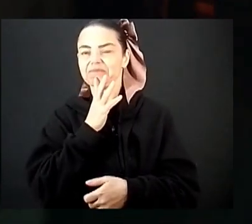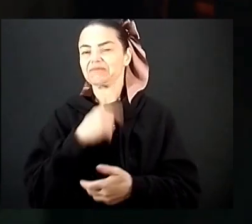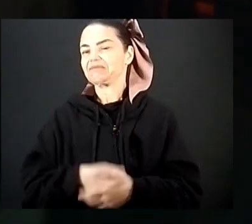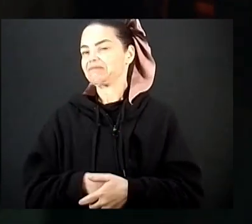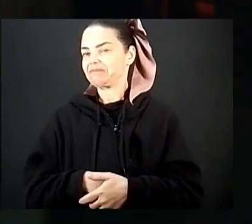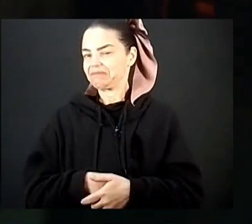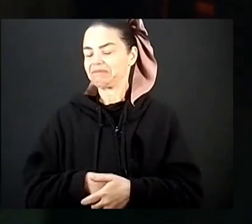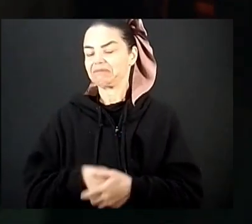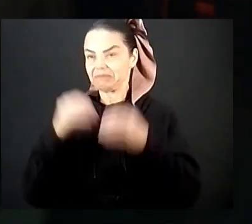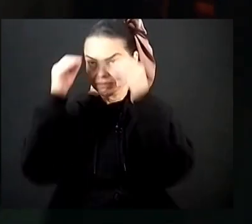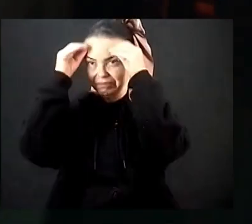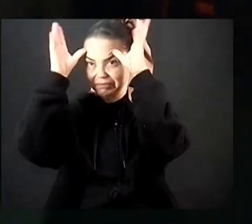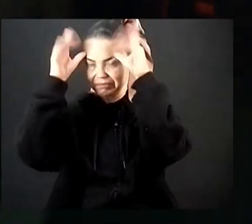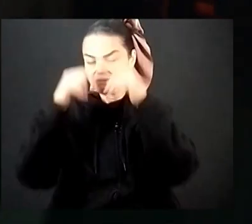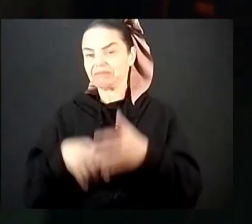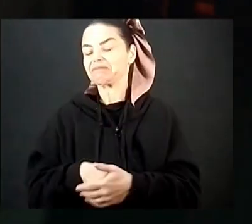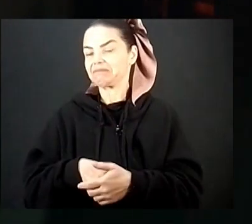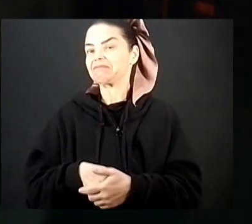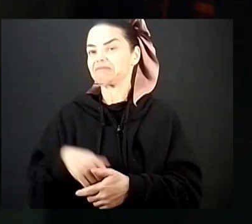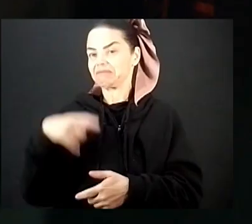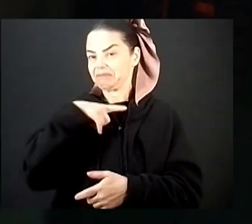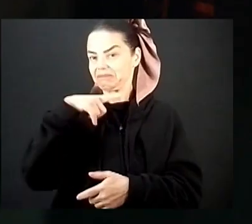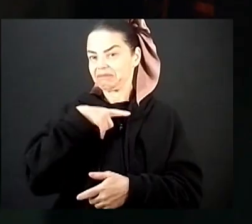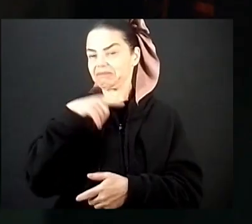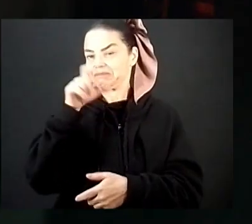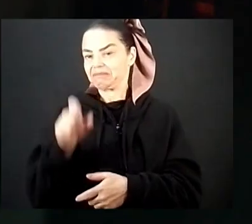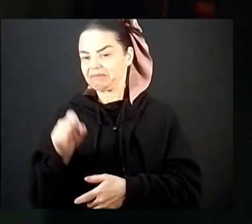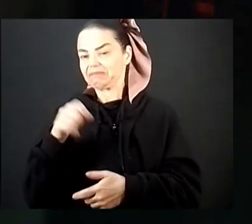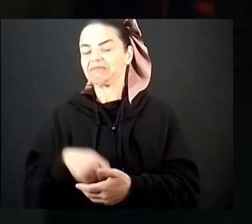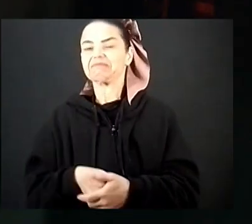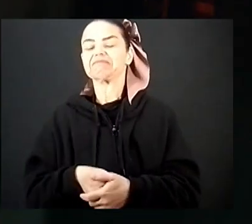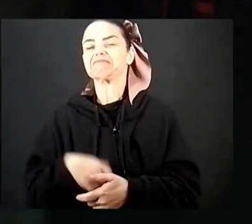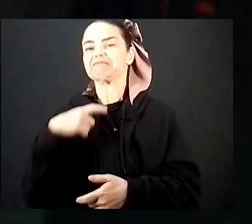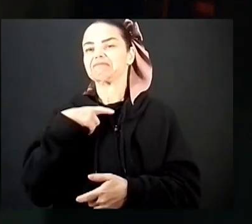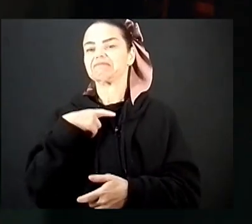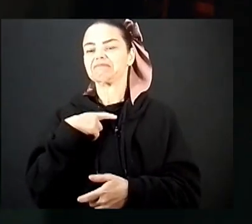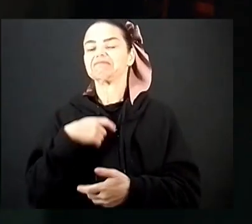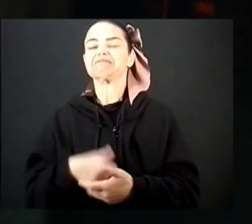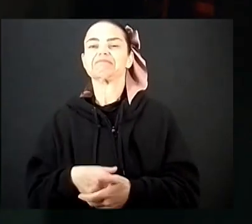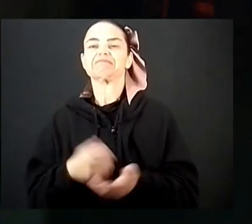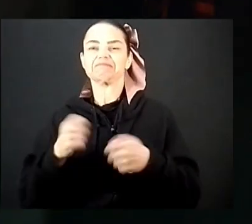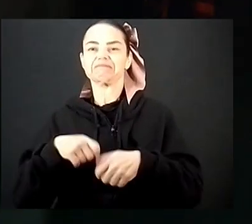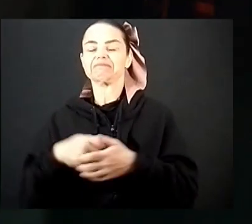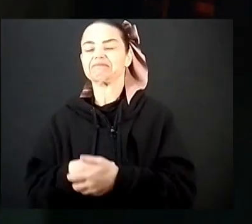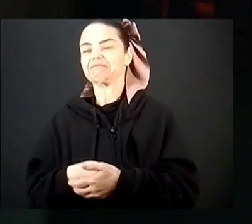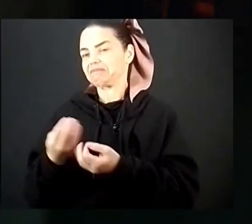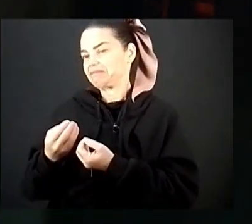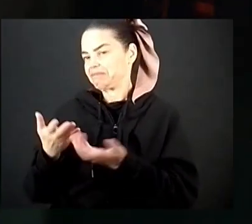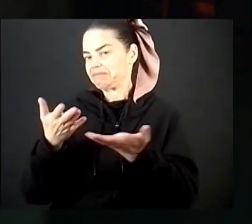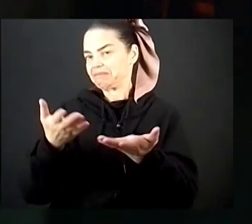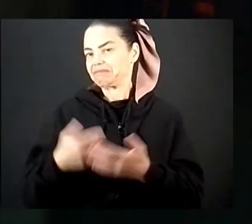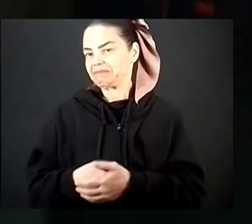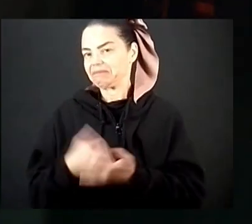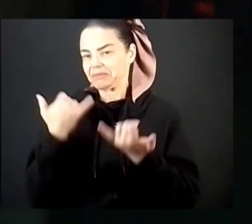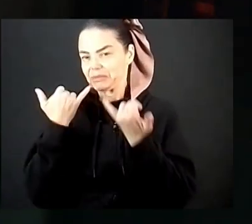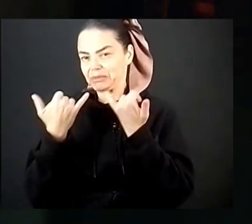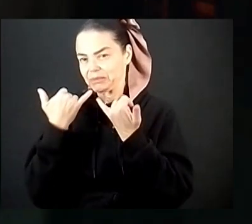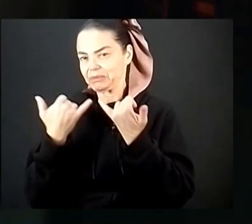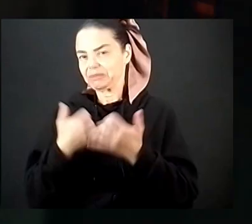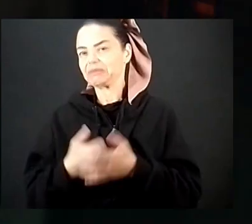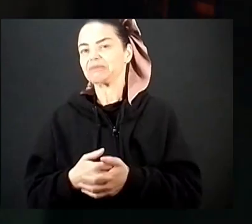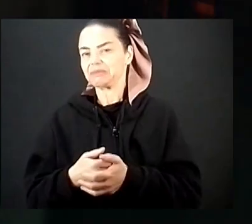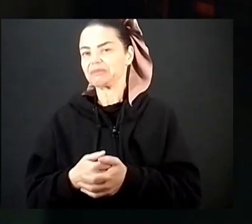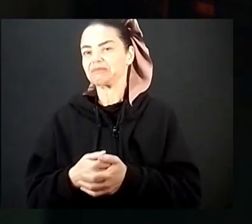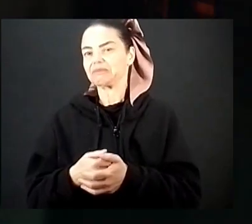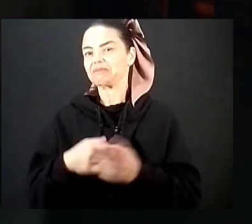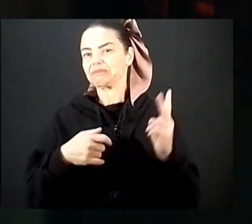conhecimento que realmente vem de quem tem gabarito para te oferecer essa informação, no caso aqui, os